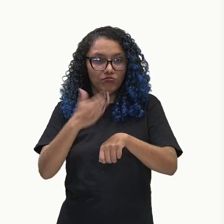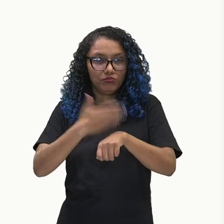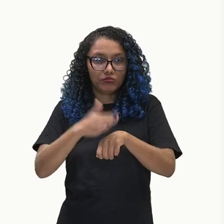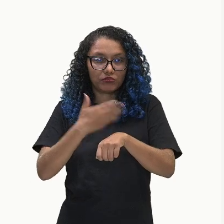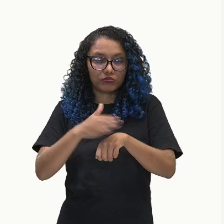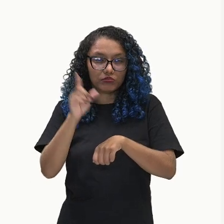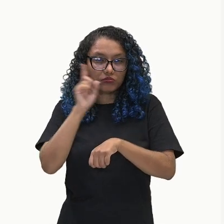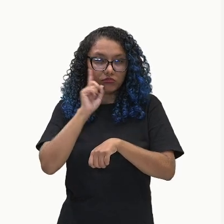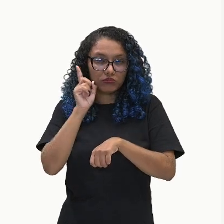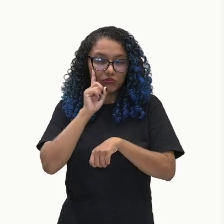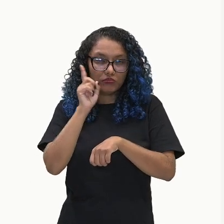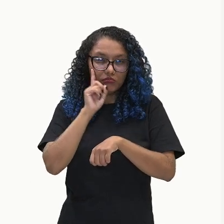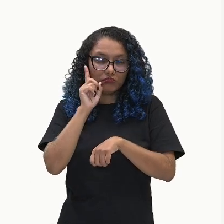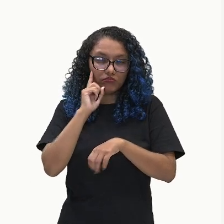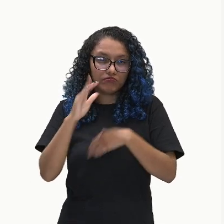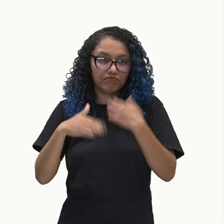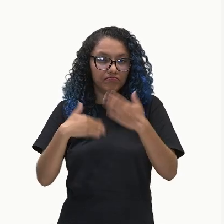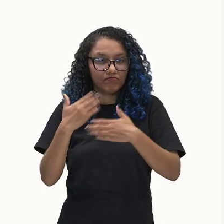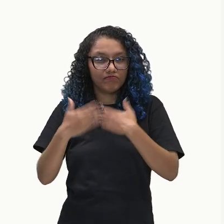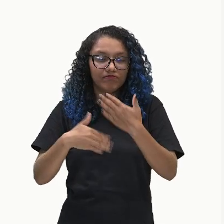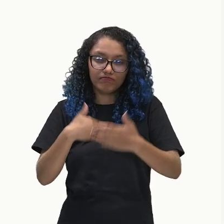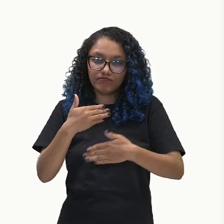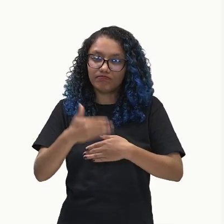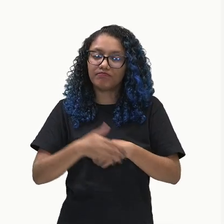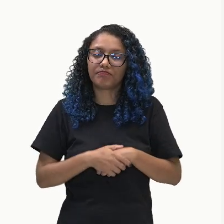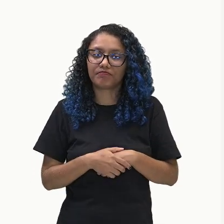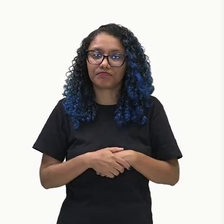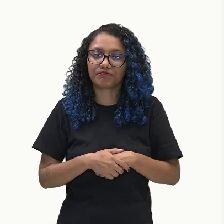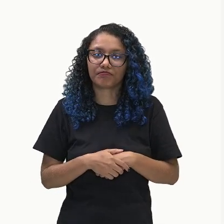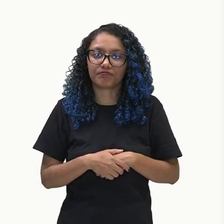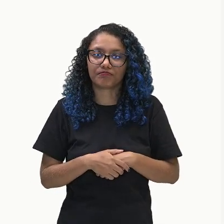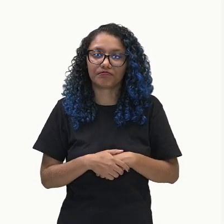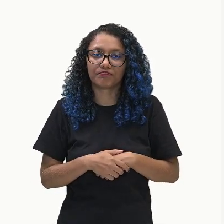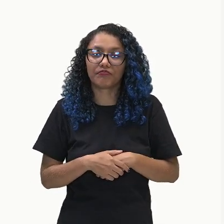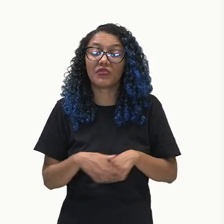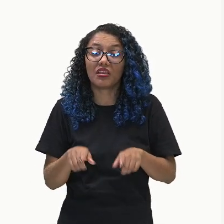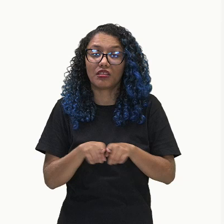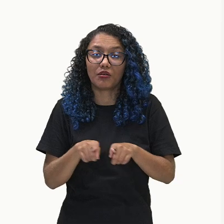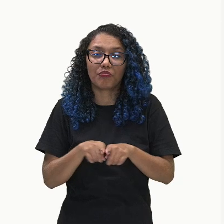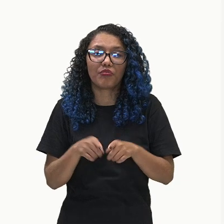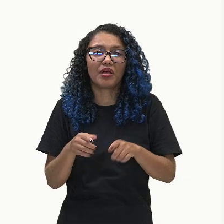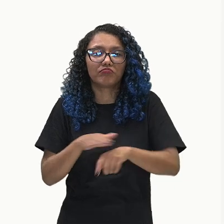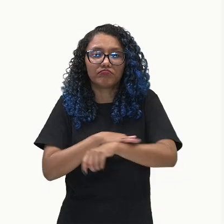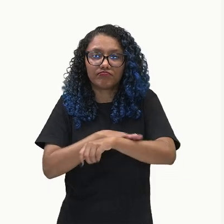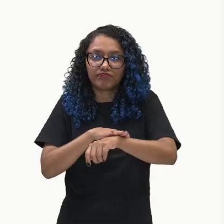realizamos ao longo do dia a dia. São tecidos ali, células